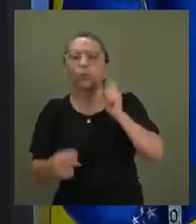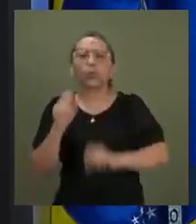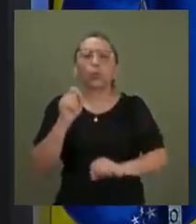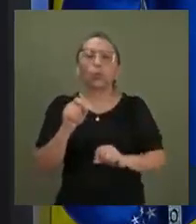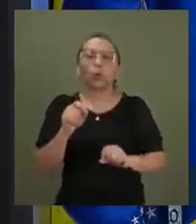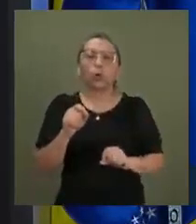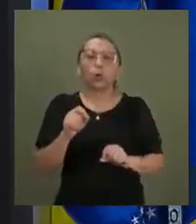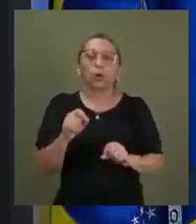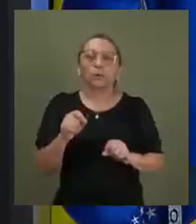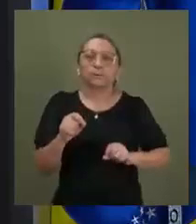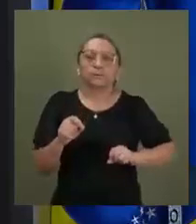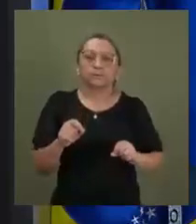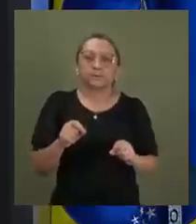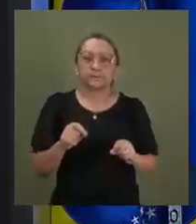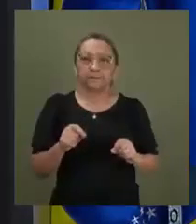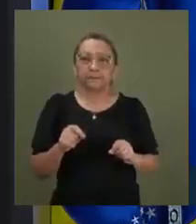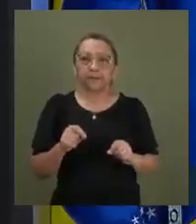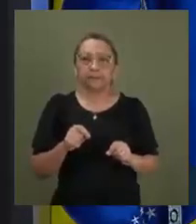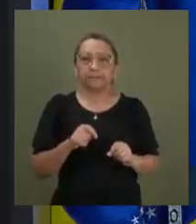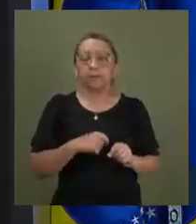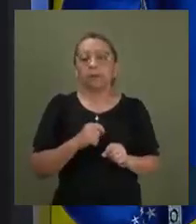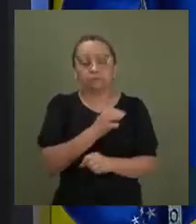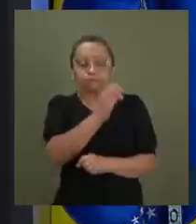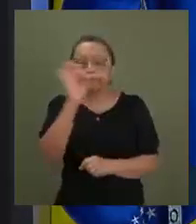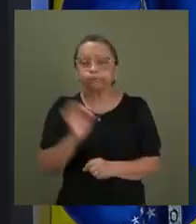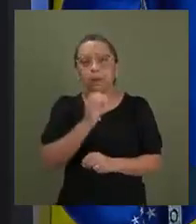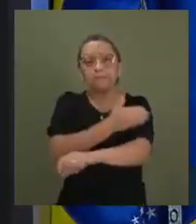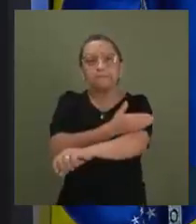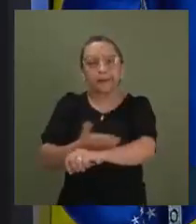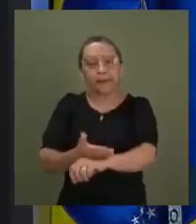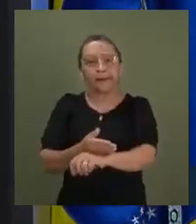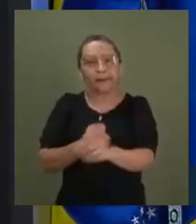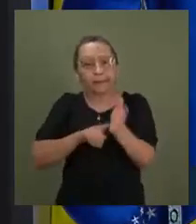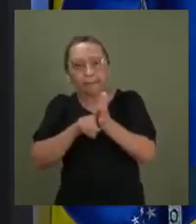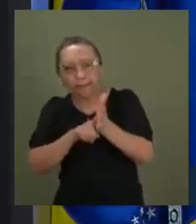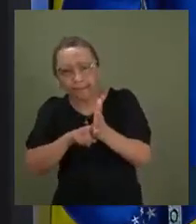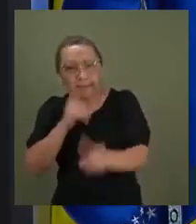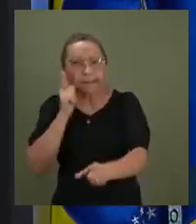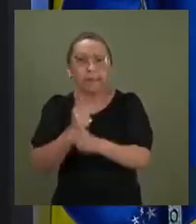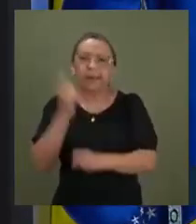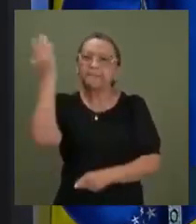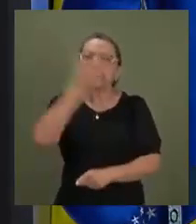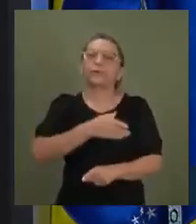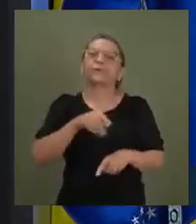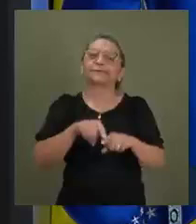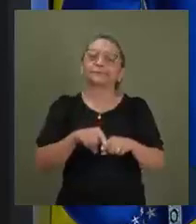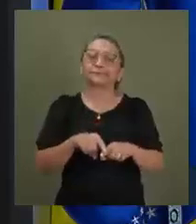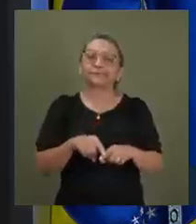um sobrenadante, uma bolha branca, que foi comprovado depois pela